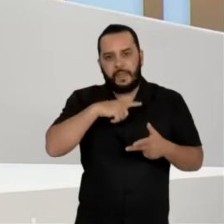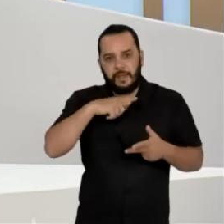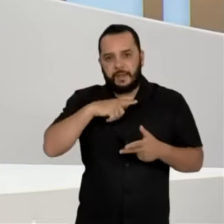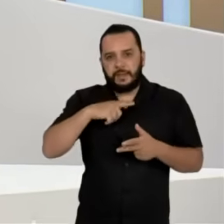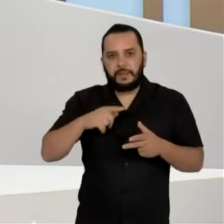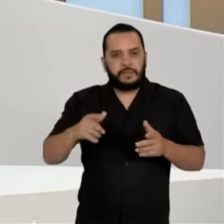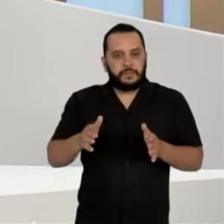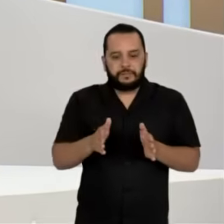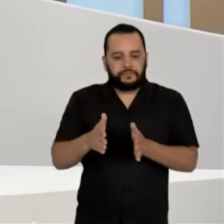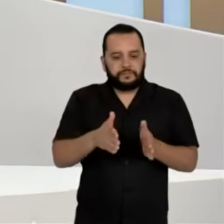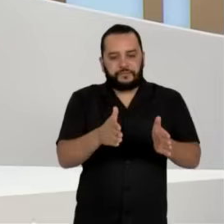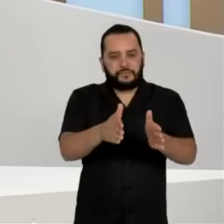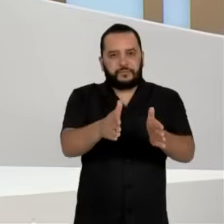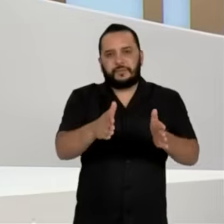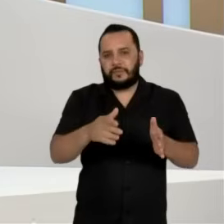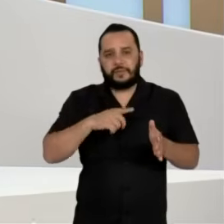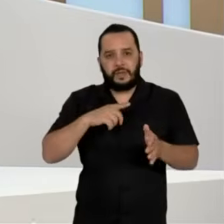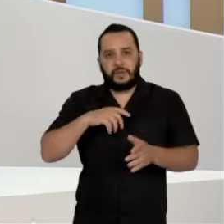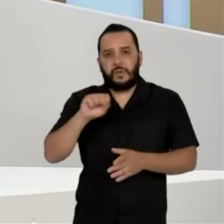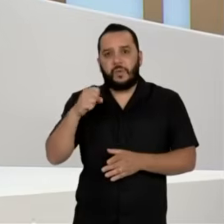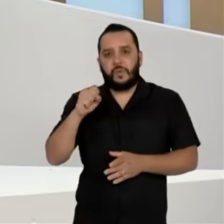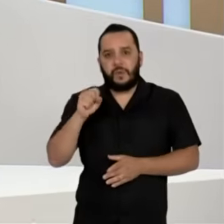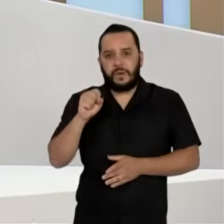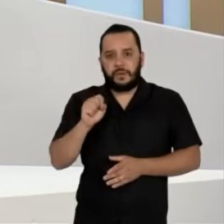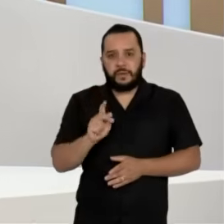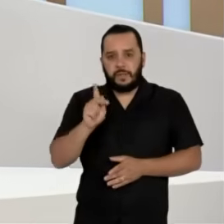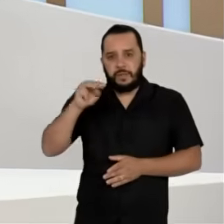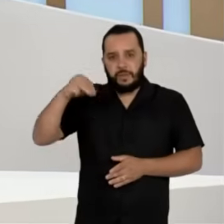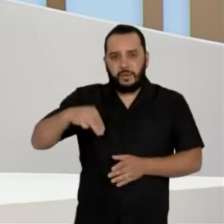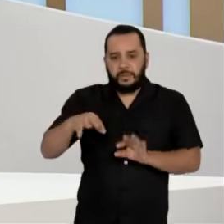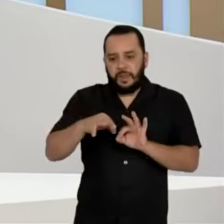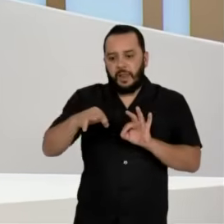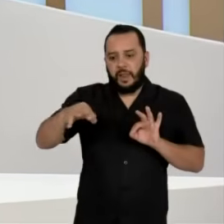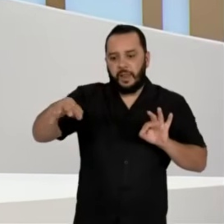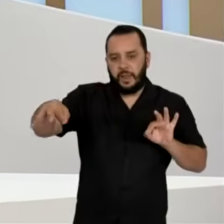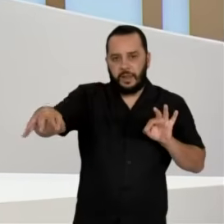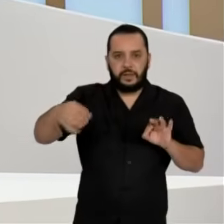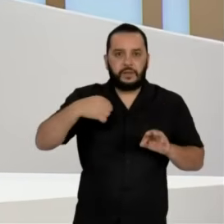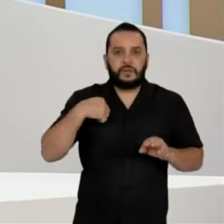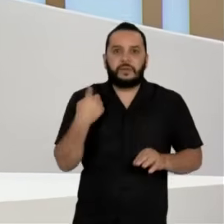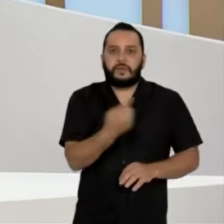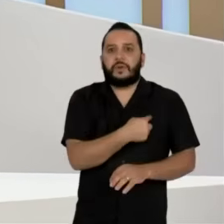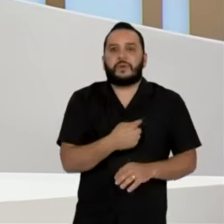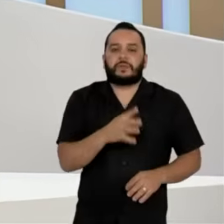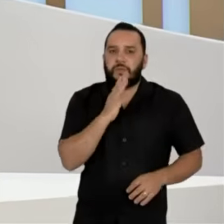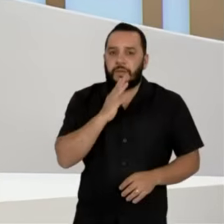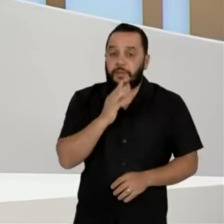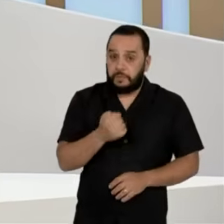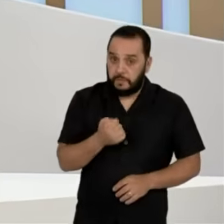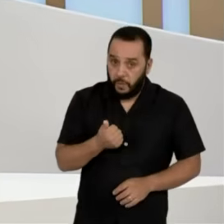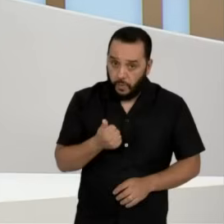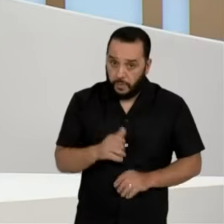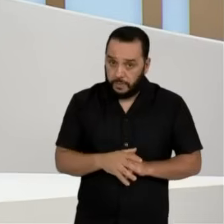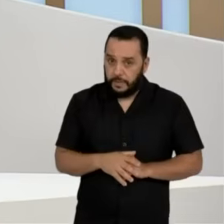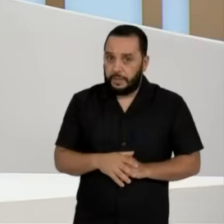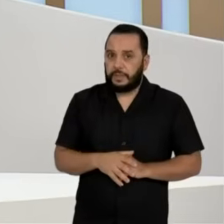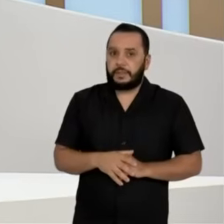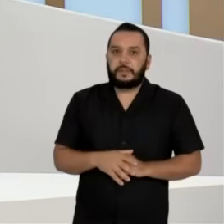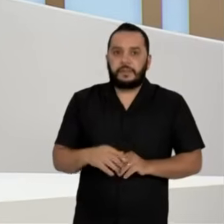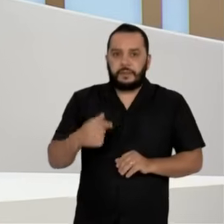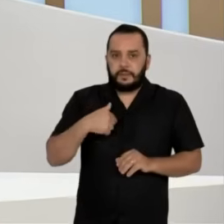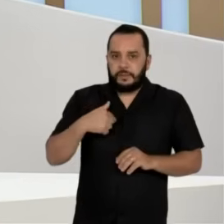ao Alter, tem 8 quilômetros de largura, então a gente conhece muito pouco. Mas essa minha primeira pergunta é o